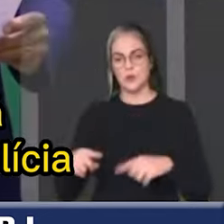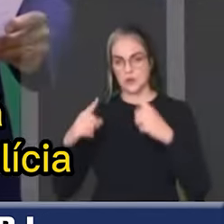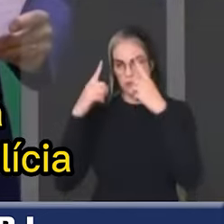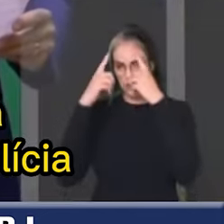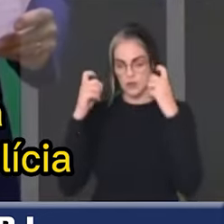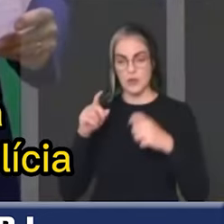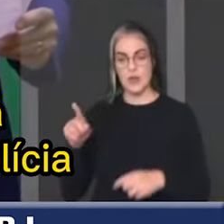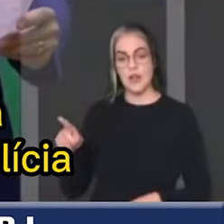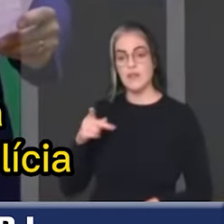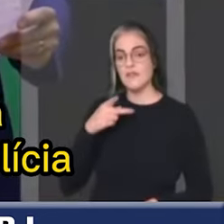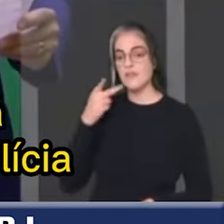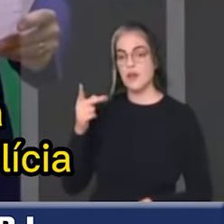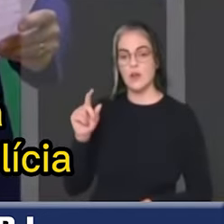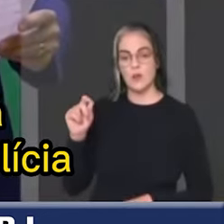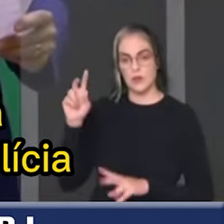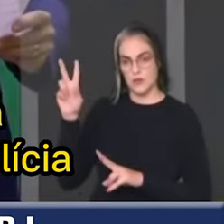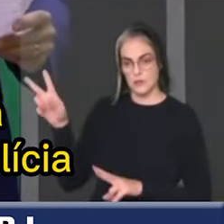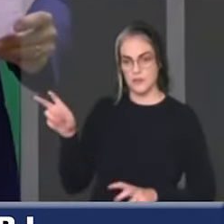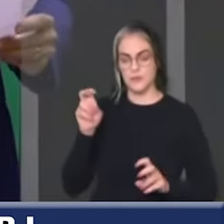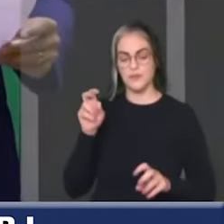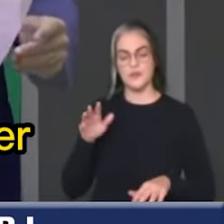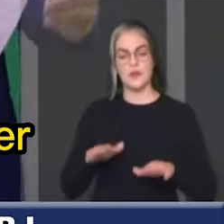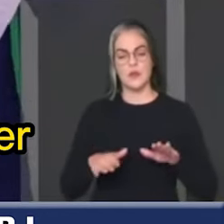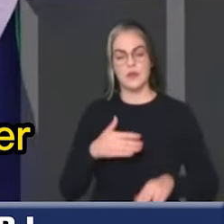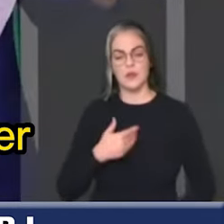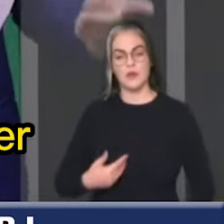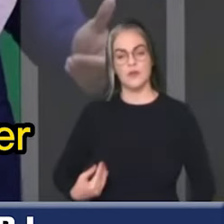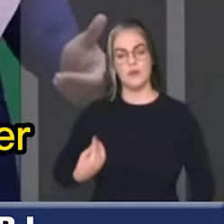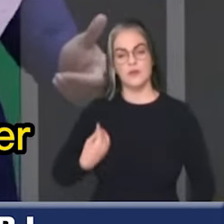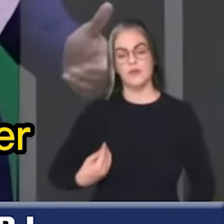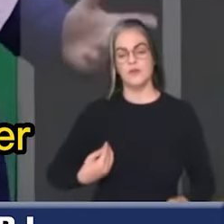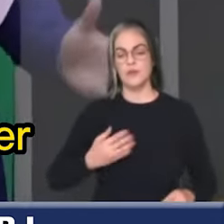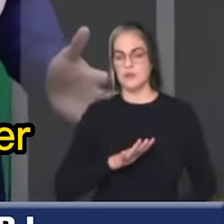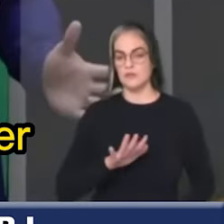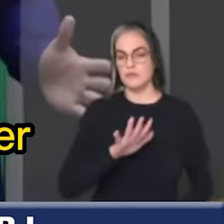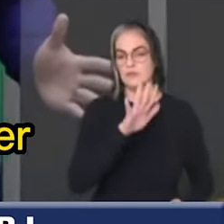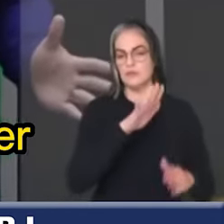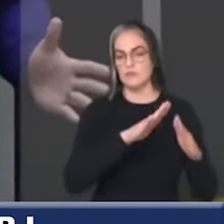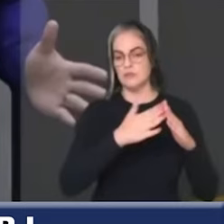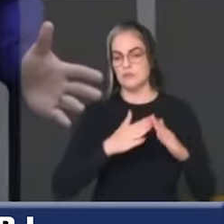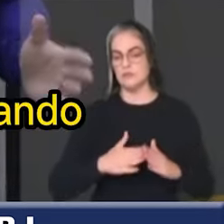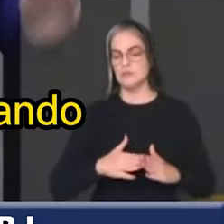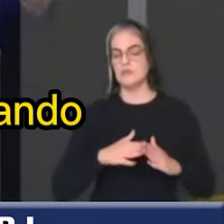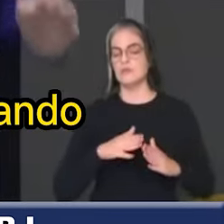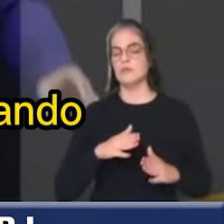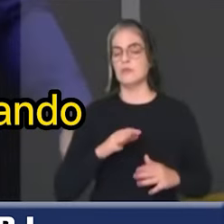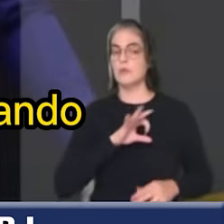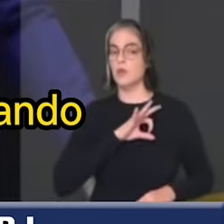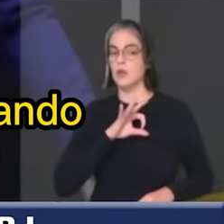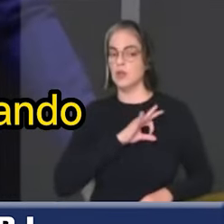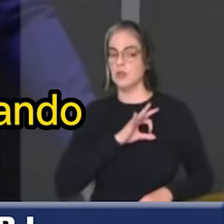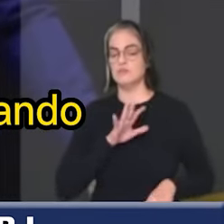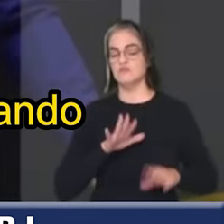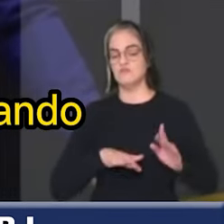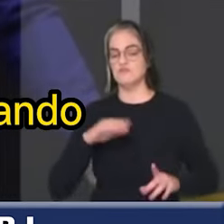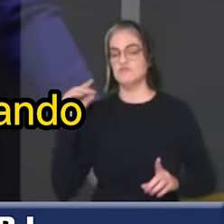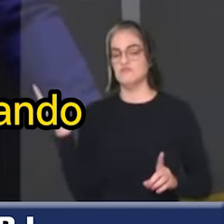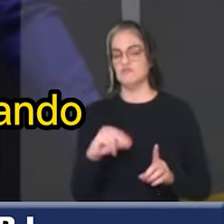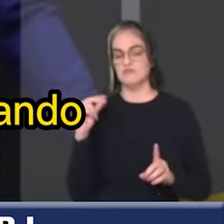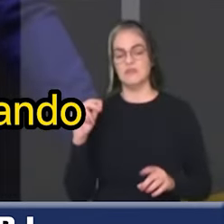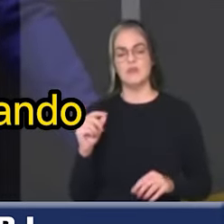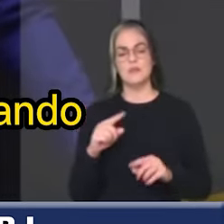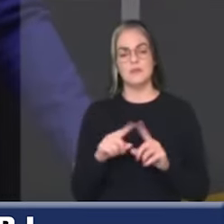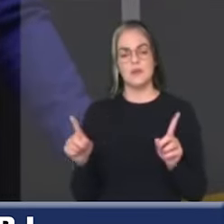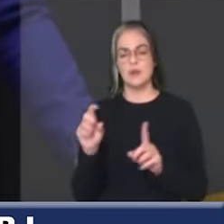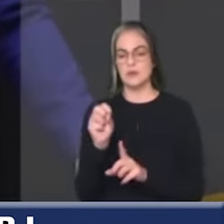muitas vezes está presente na periferia com a polícia e muitas vezes é para bater. A sociedade não está precisando